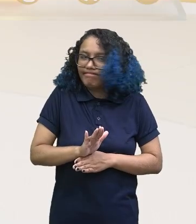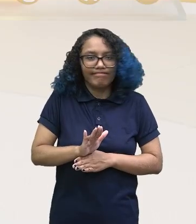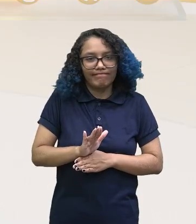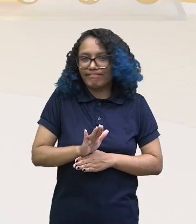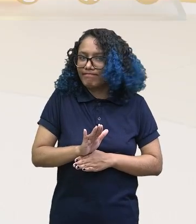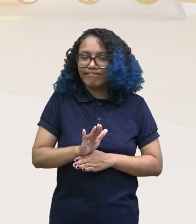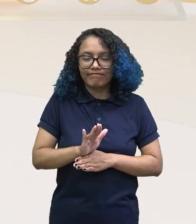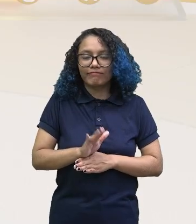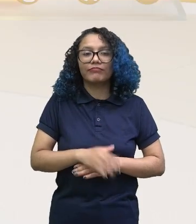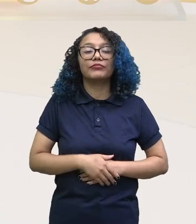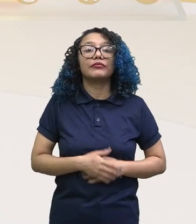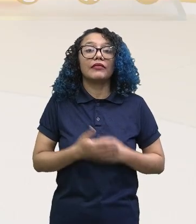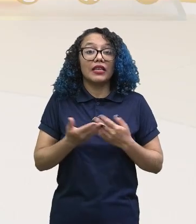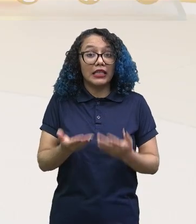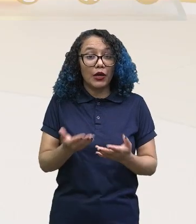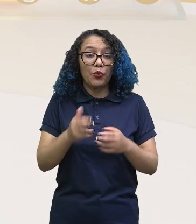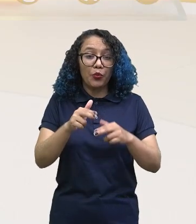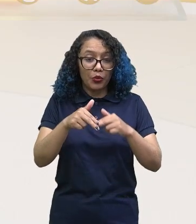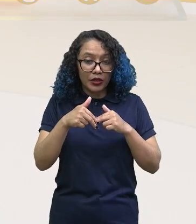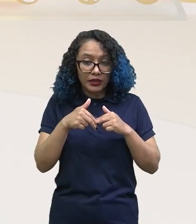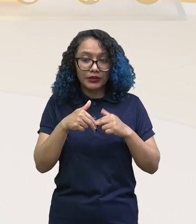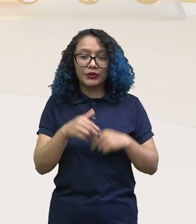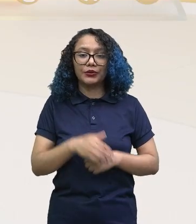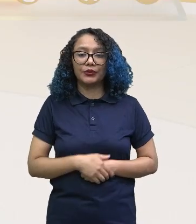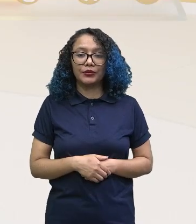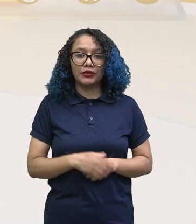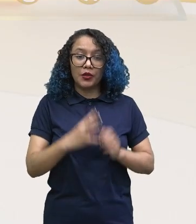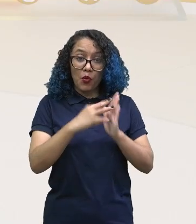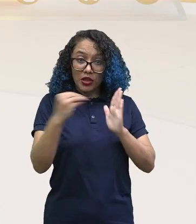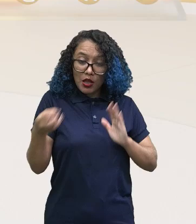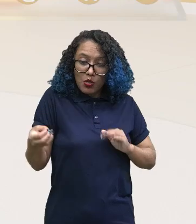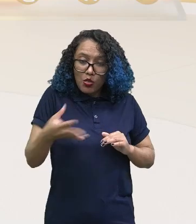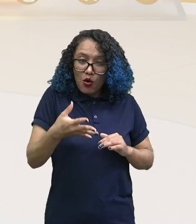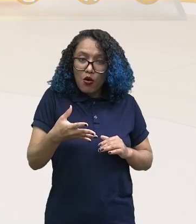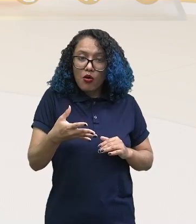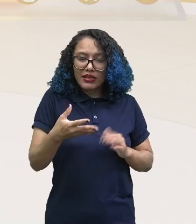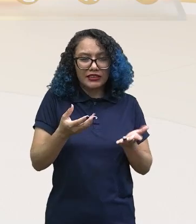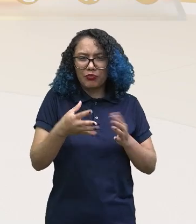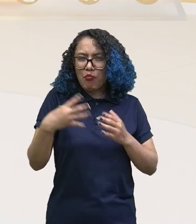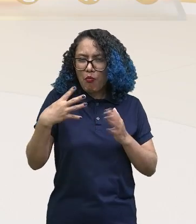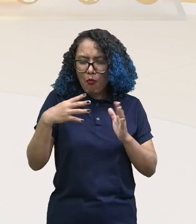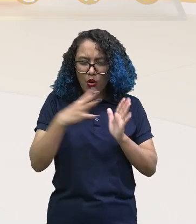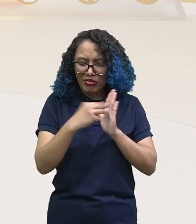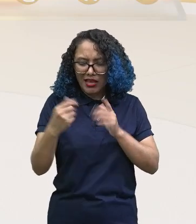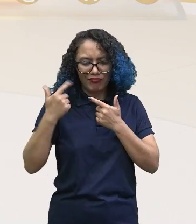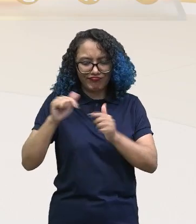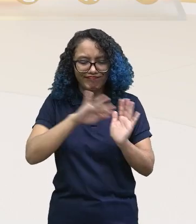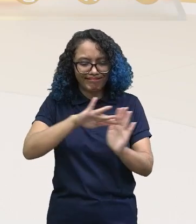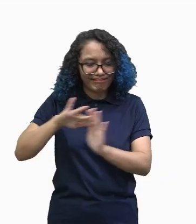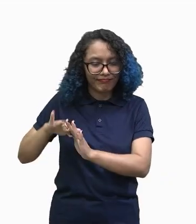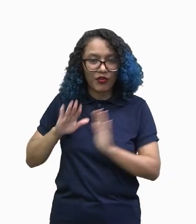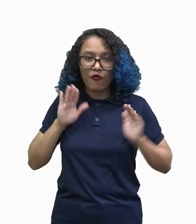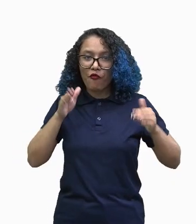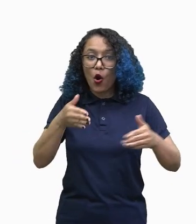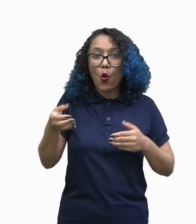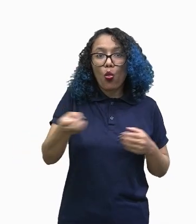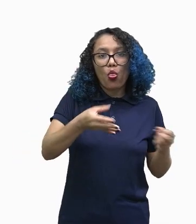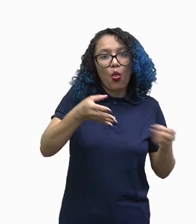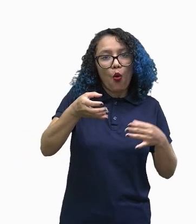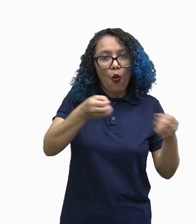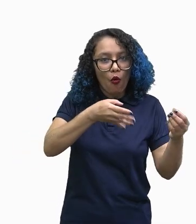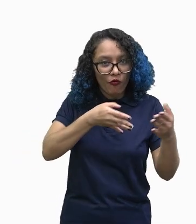né? Então, esses modelos devem ser deixados para trás e buscados outros, né?